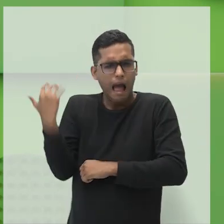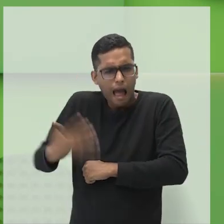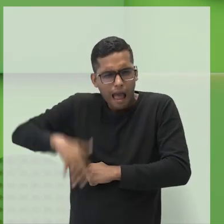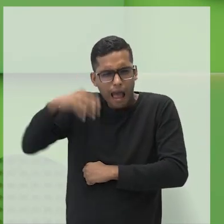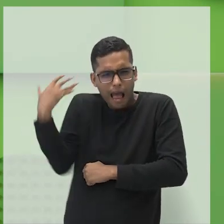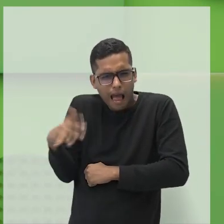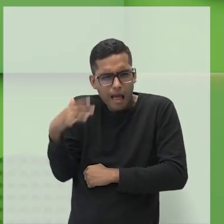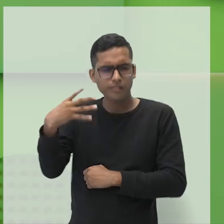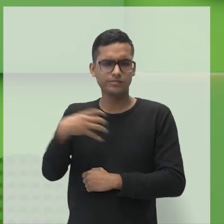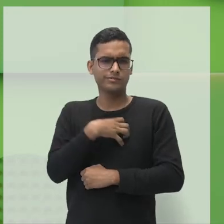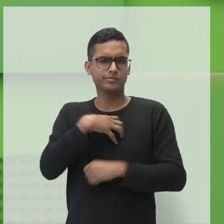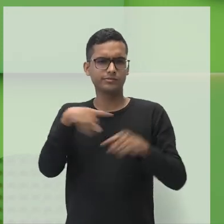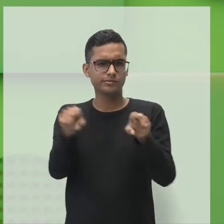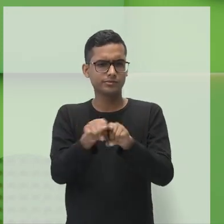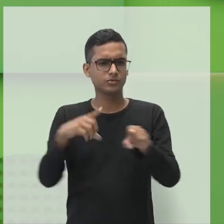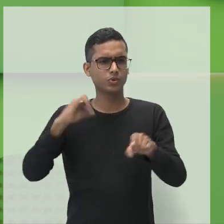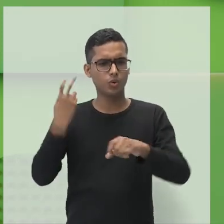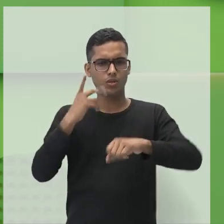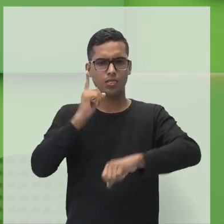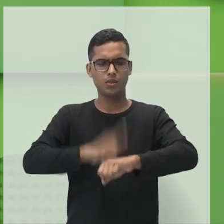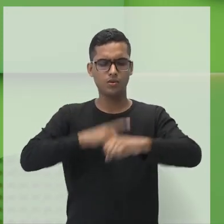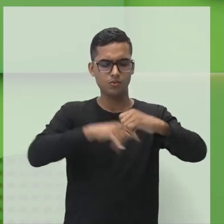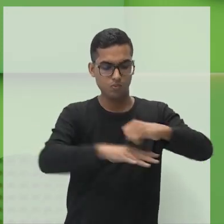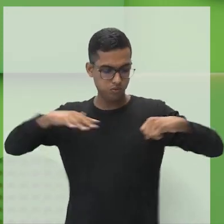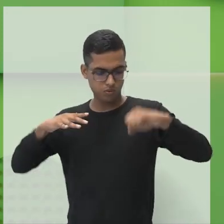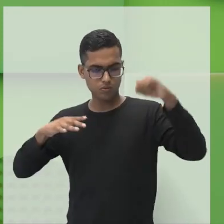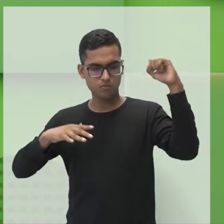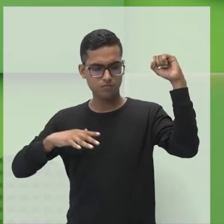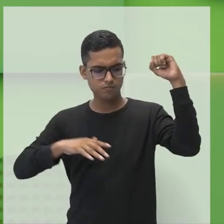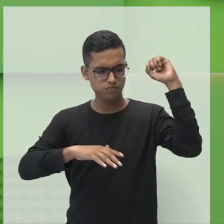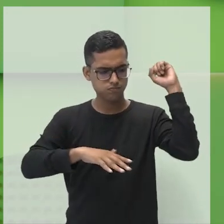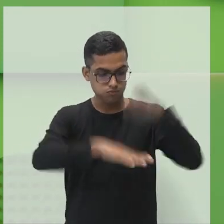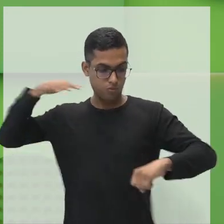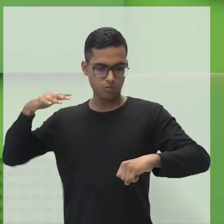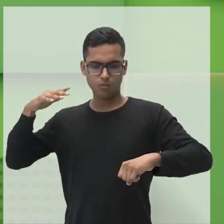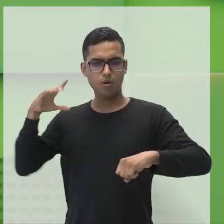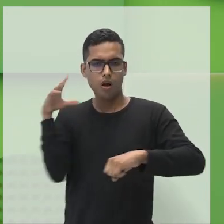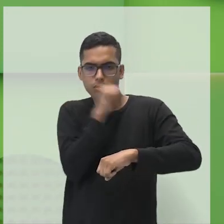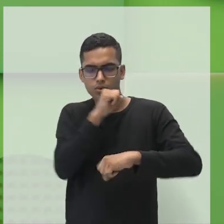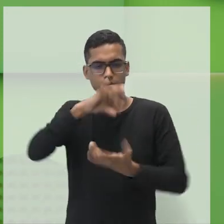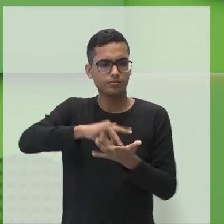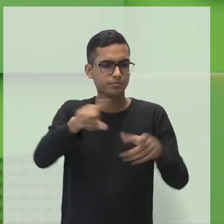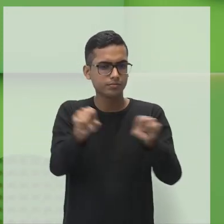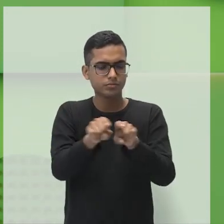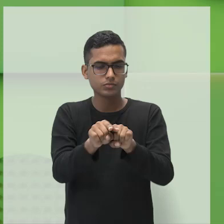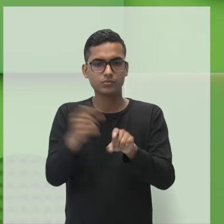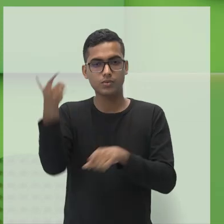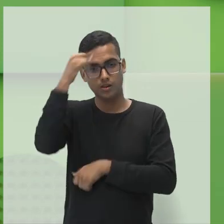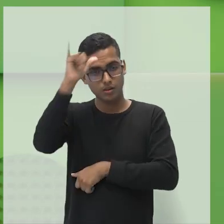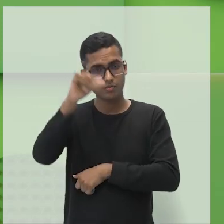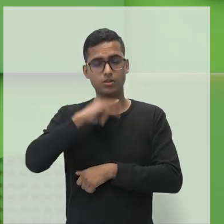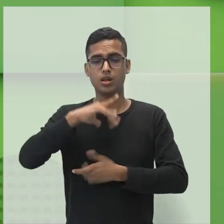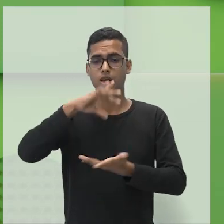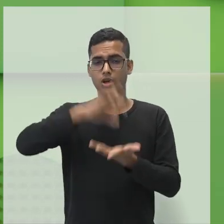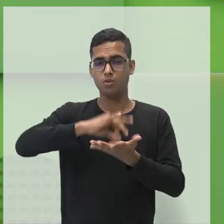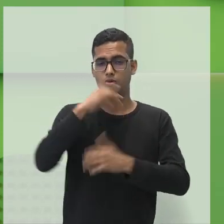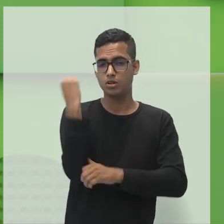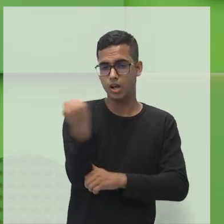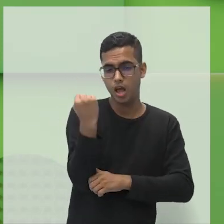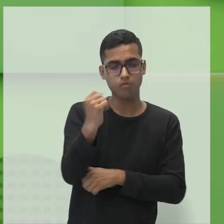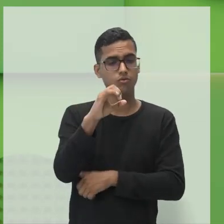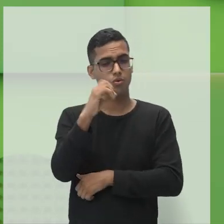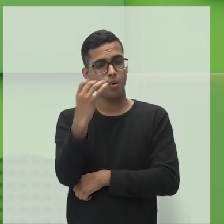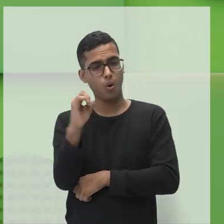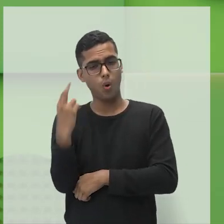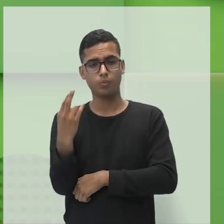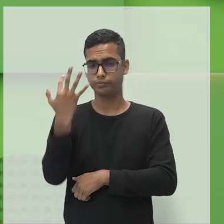e você puxou ele ou fez aquele movimento muito rápido, tá bom? E também temos um outro exemplo